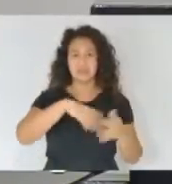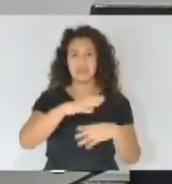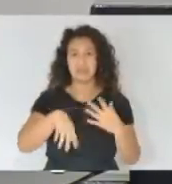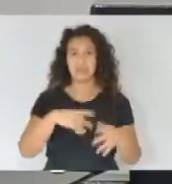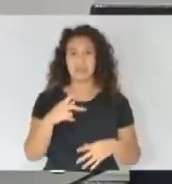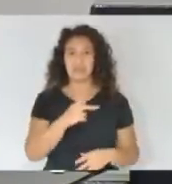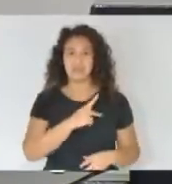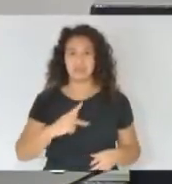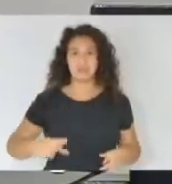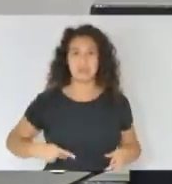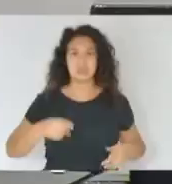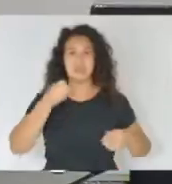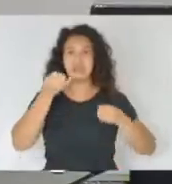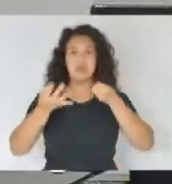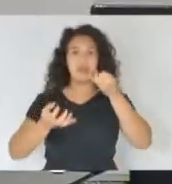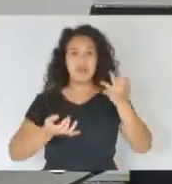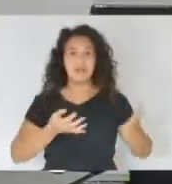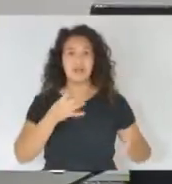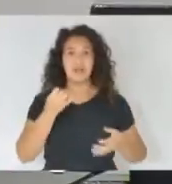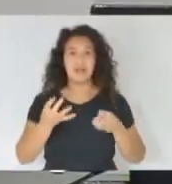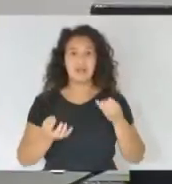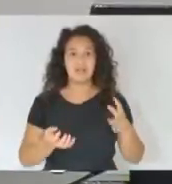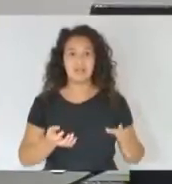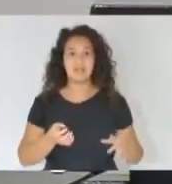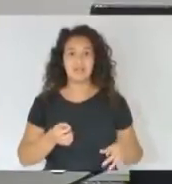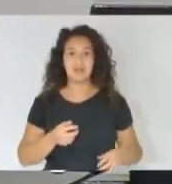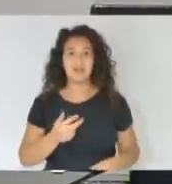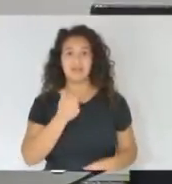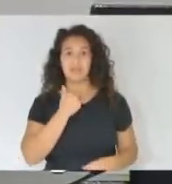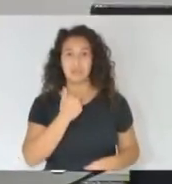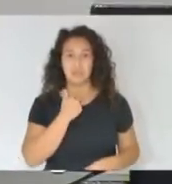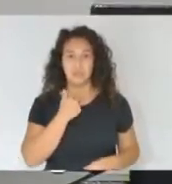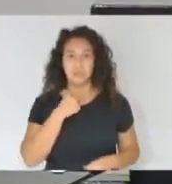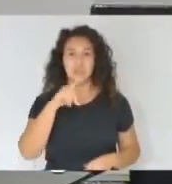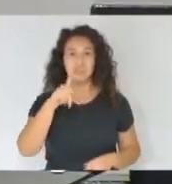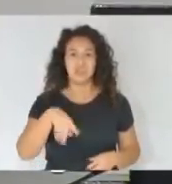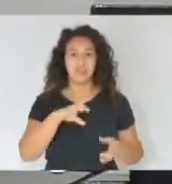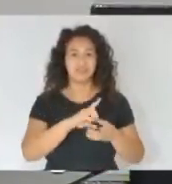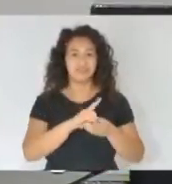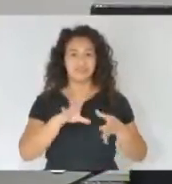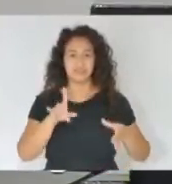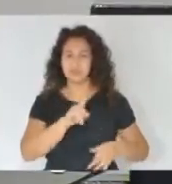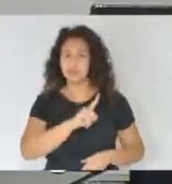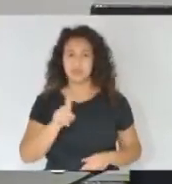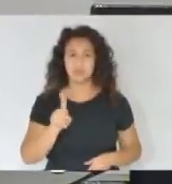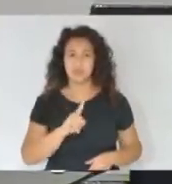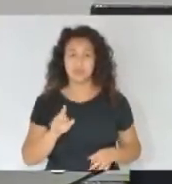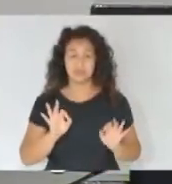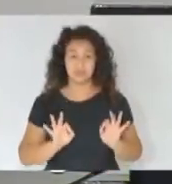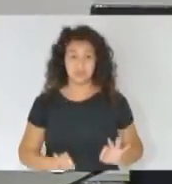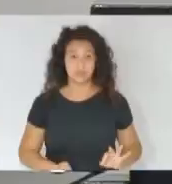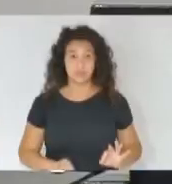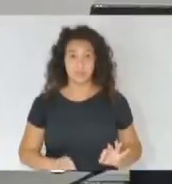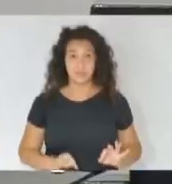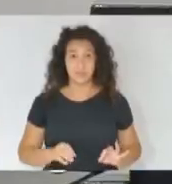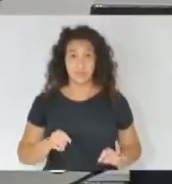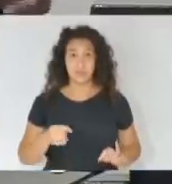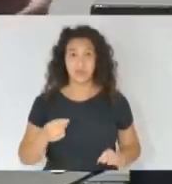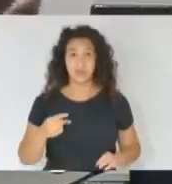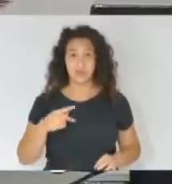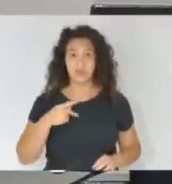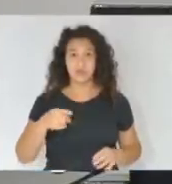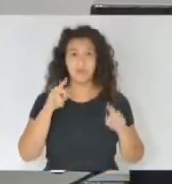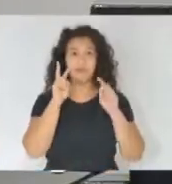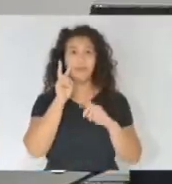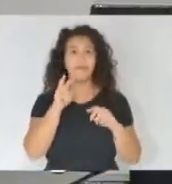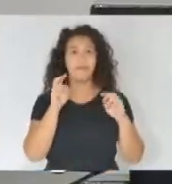não deixar o governador falar. Isso é que não é democracia, certo? E nós estamos aqui também, tive que ouvir falar